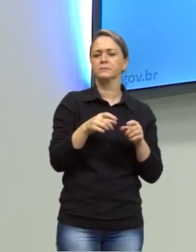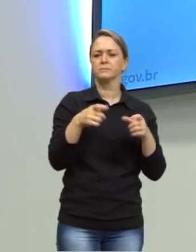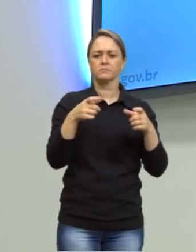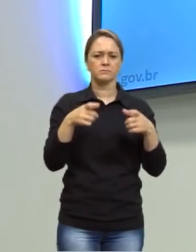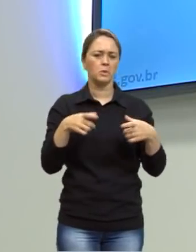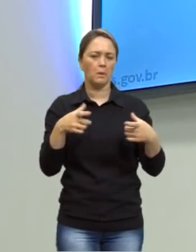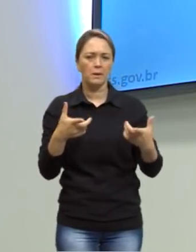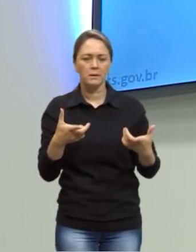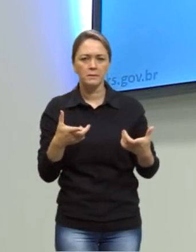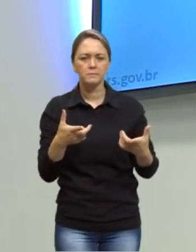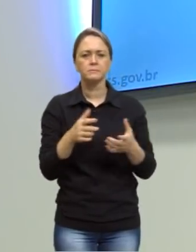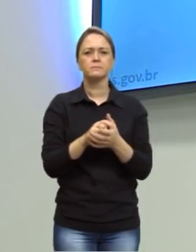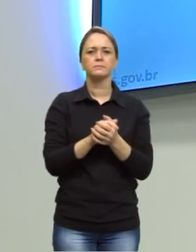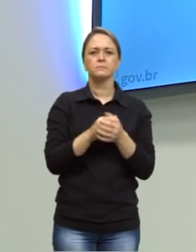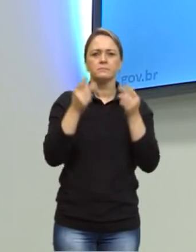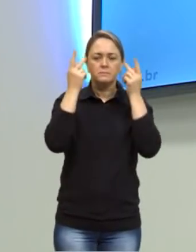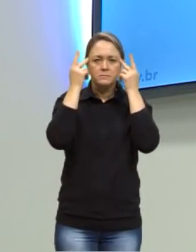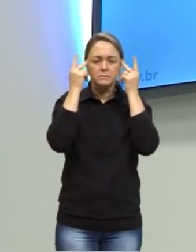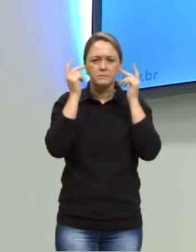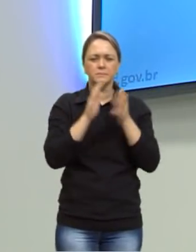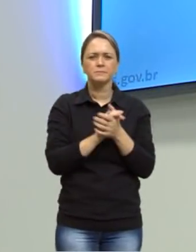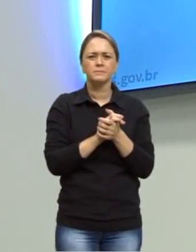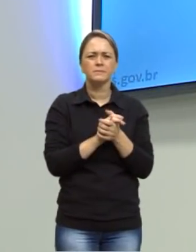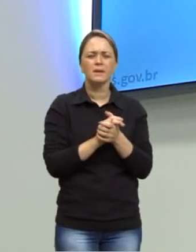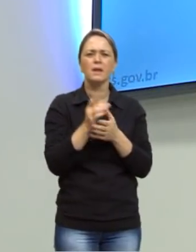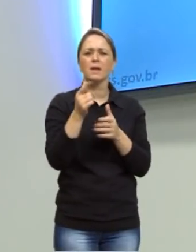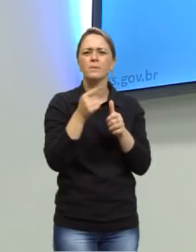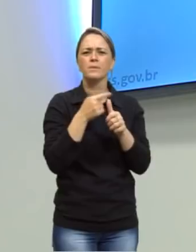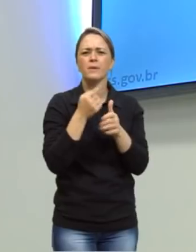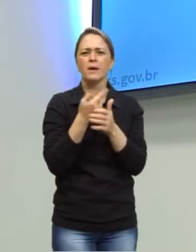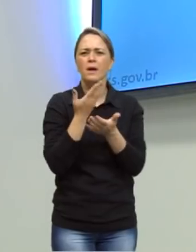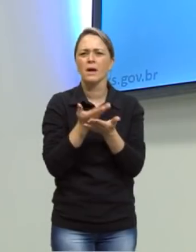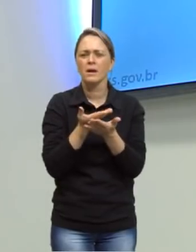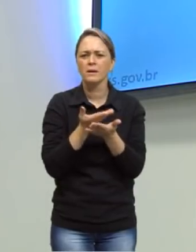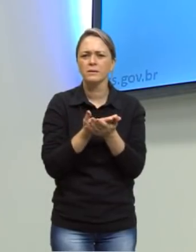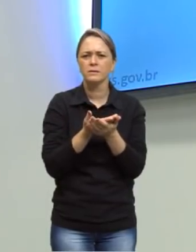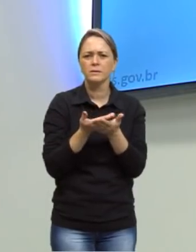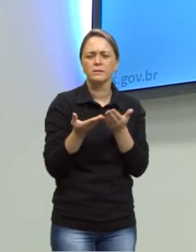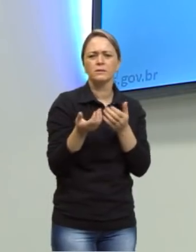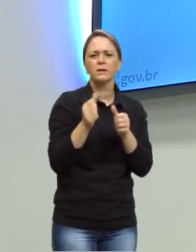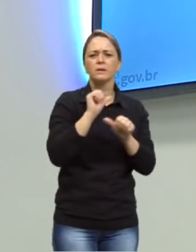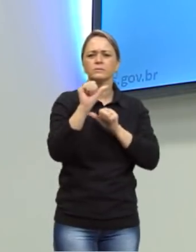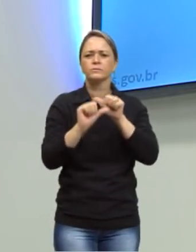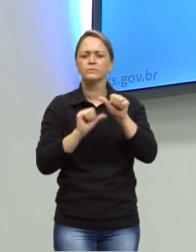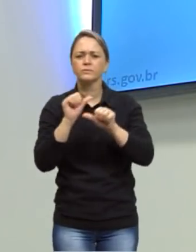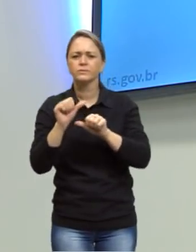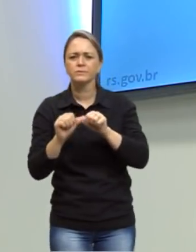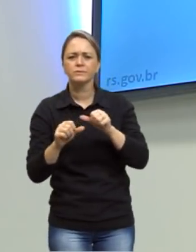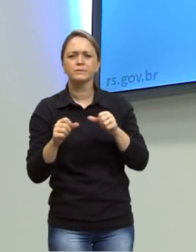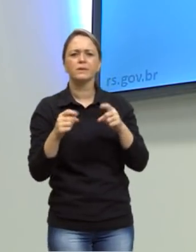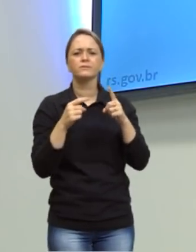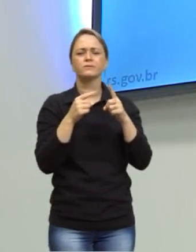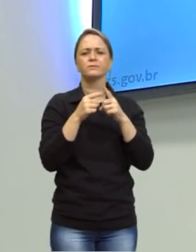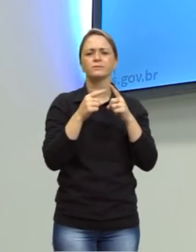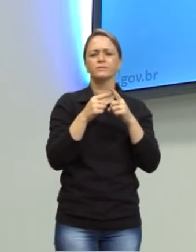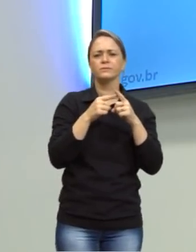depende das forças ou seja lembra que eu falei lá nas primeiras aulas quando eu falei e mudança de estado físico e para vocês que